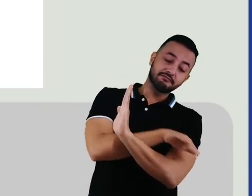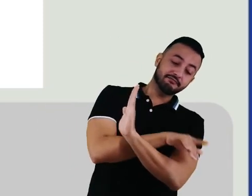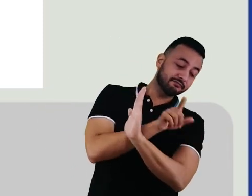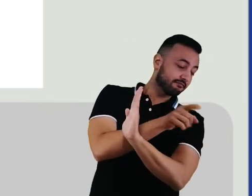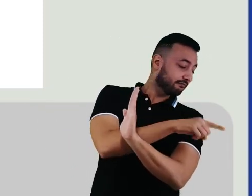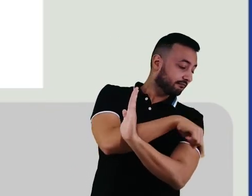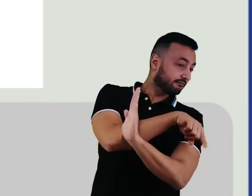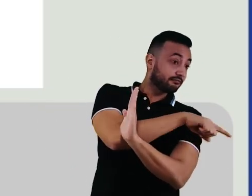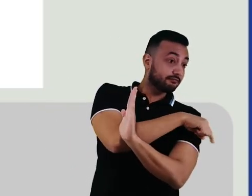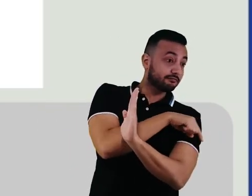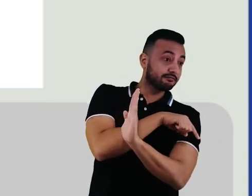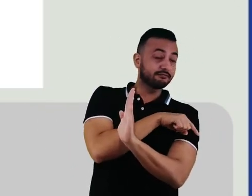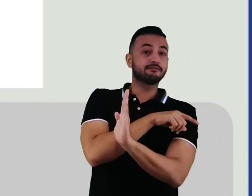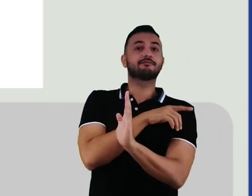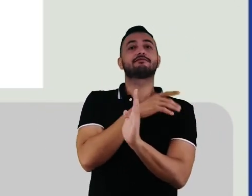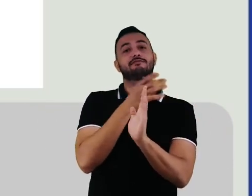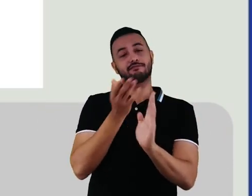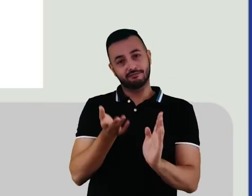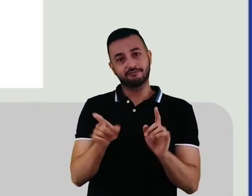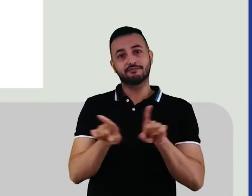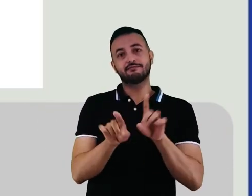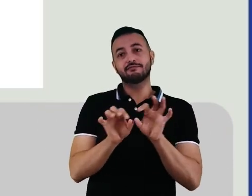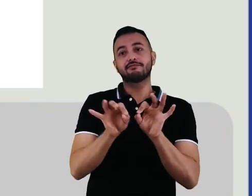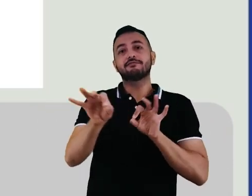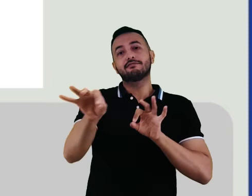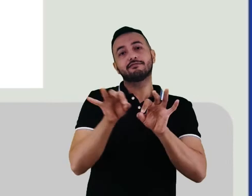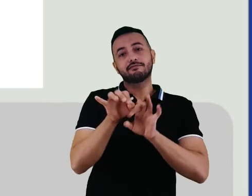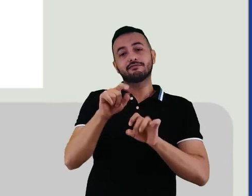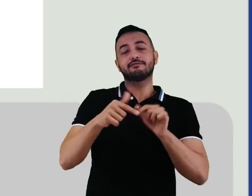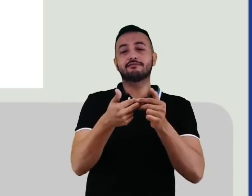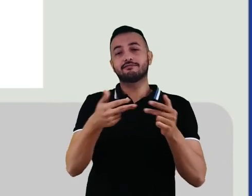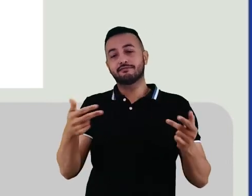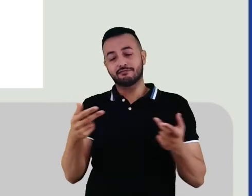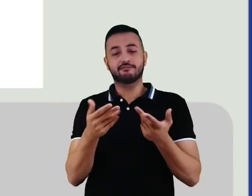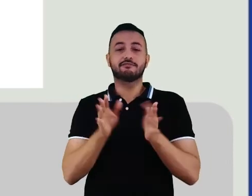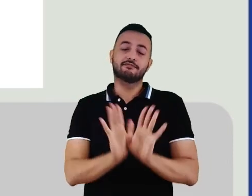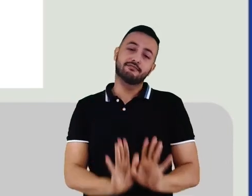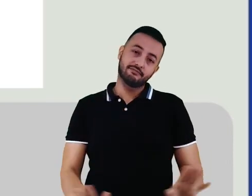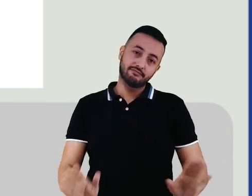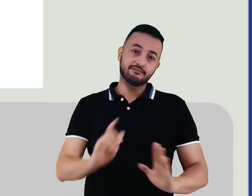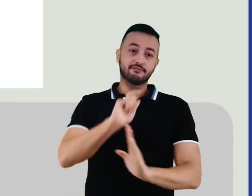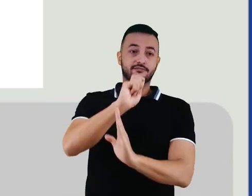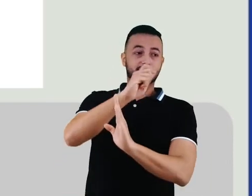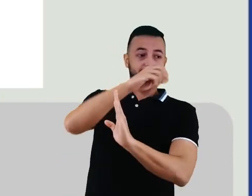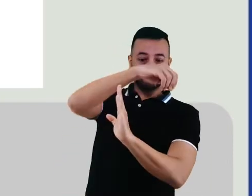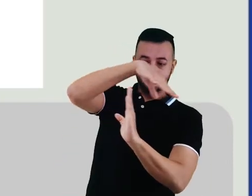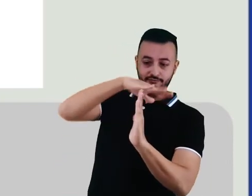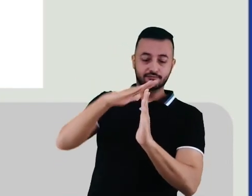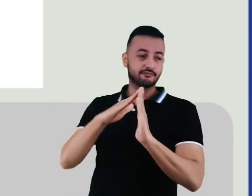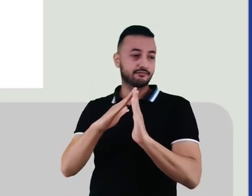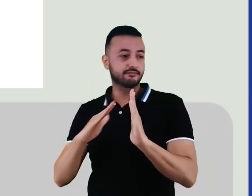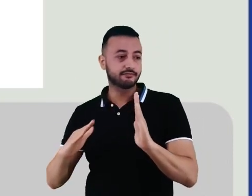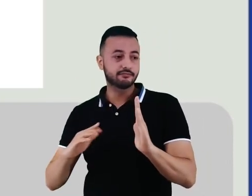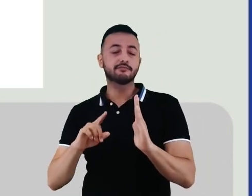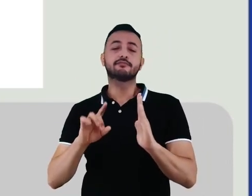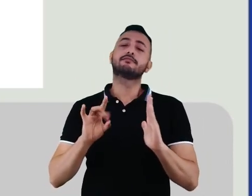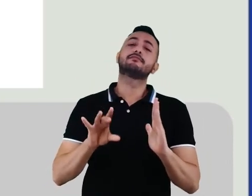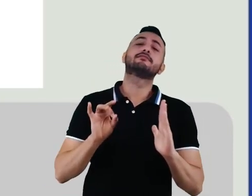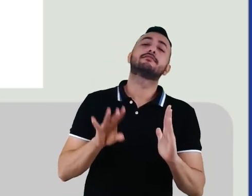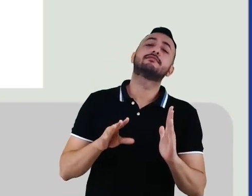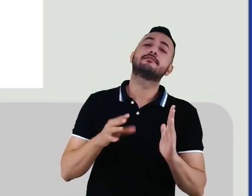o objeto e a fonte. Dessa maneira, a sombra é apenas um